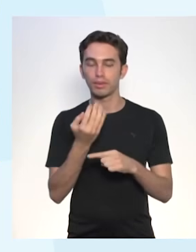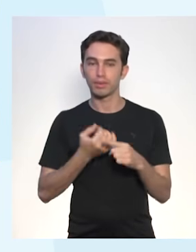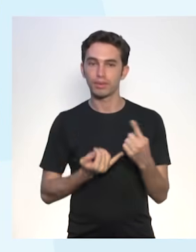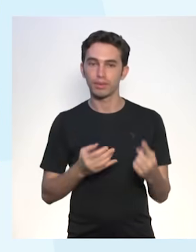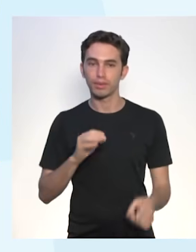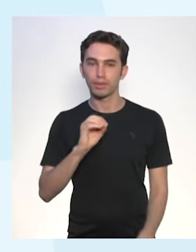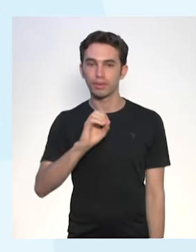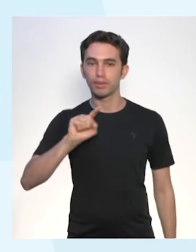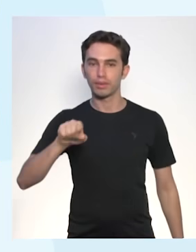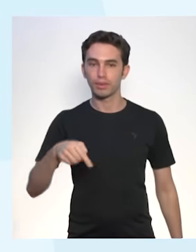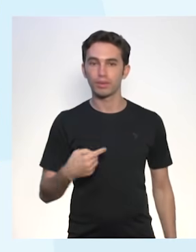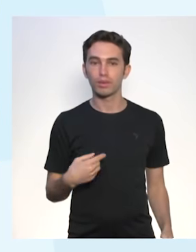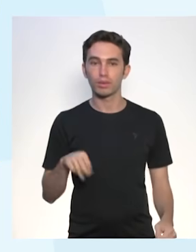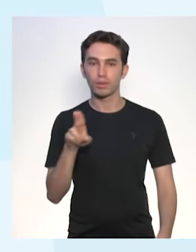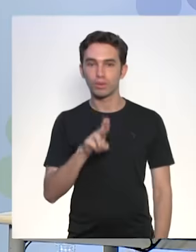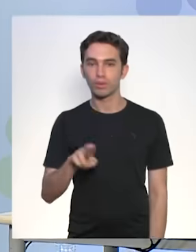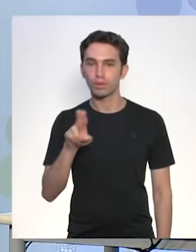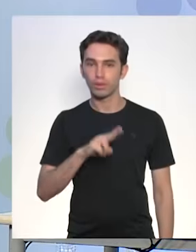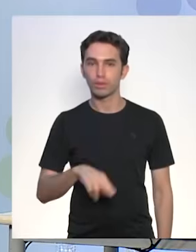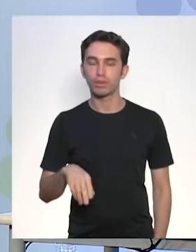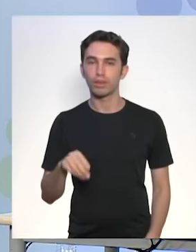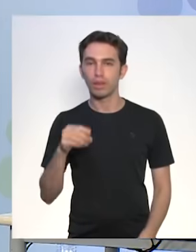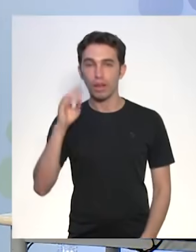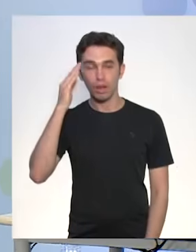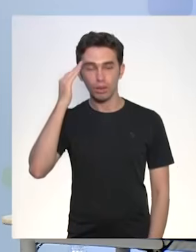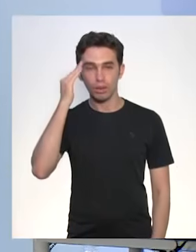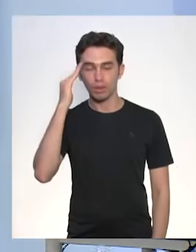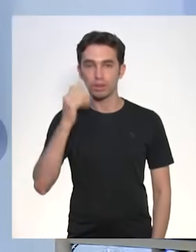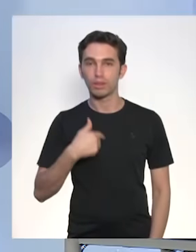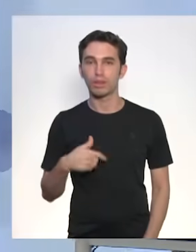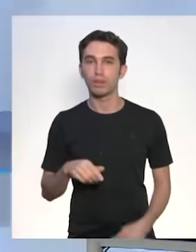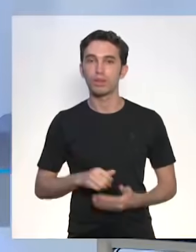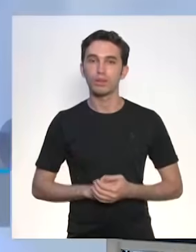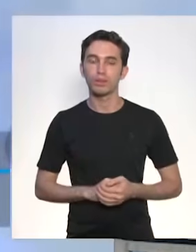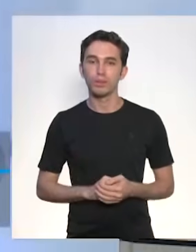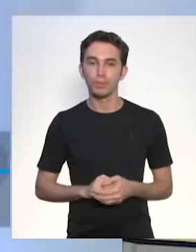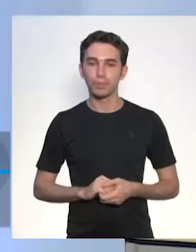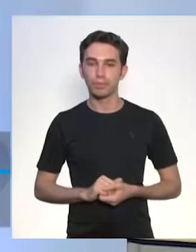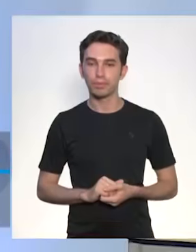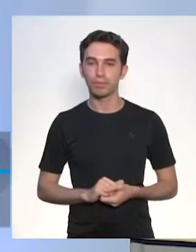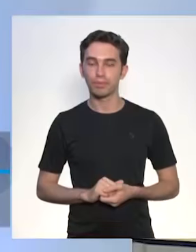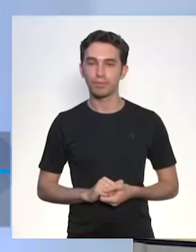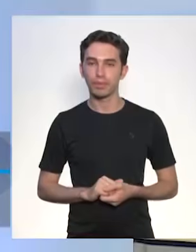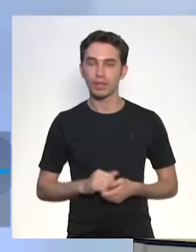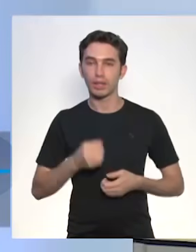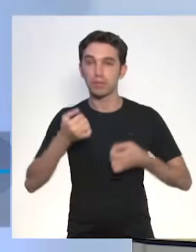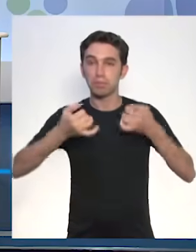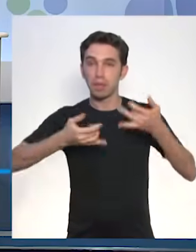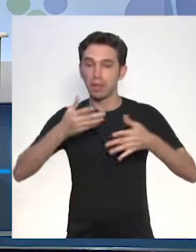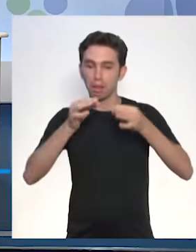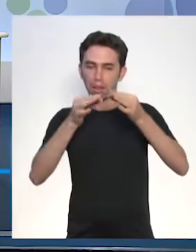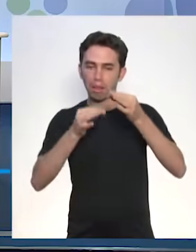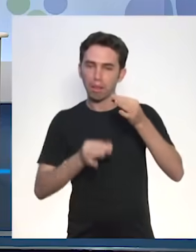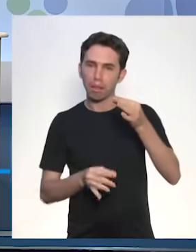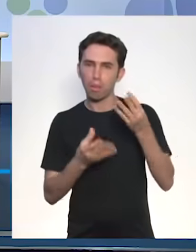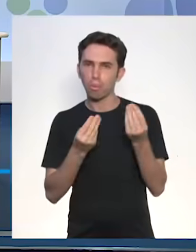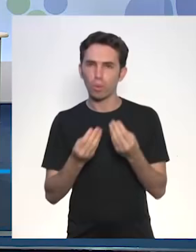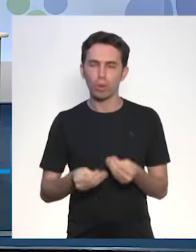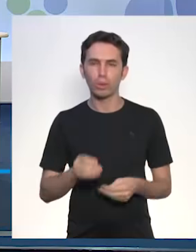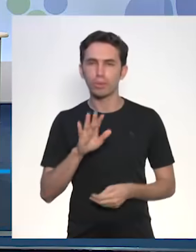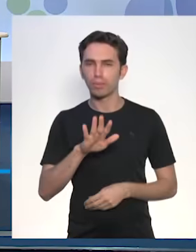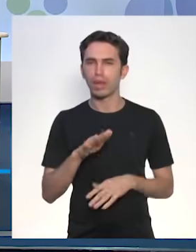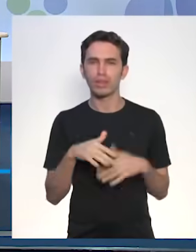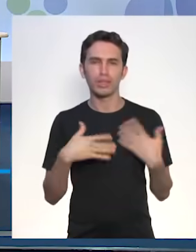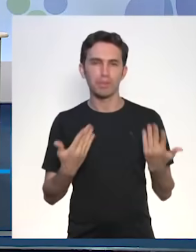utilizando a noção de equivalência. Nossa, falando assim parece um montão de coisa, né, Osmar? Verdade, né, Tony? Um mundo de coisa, quanta né? Leitura. Mas, ó,